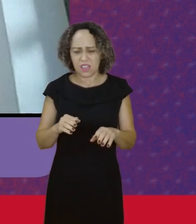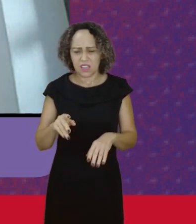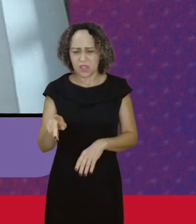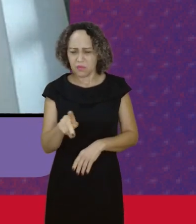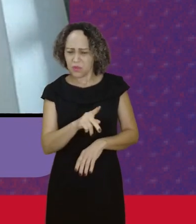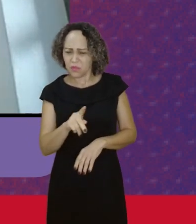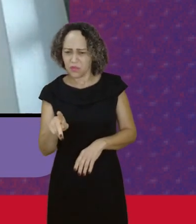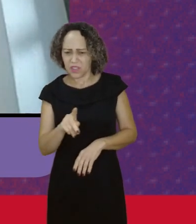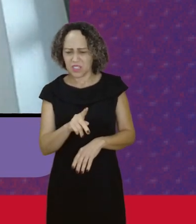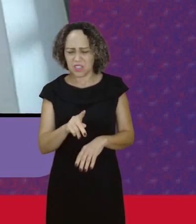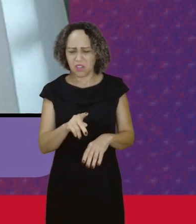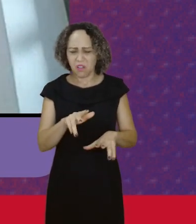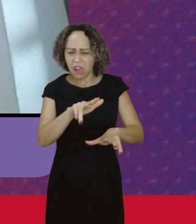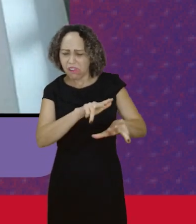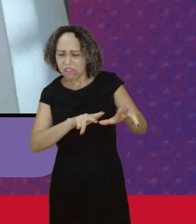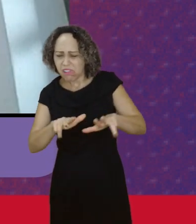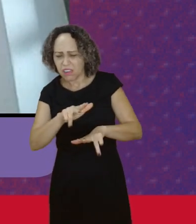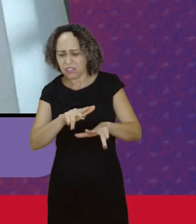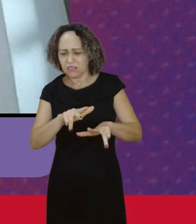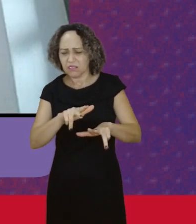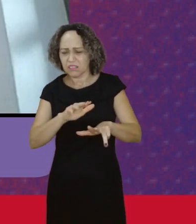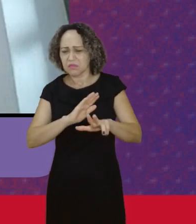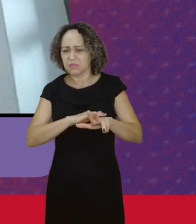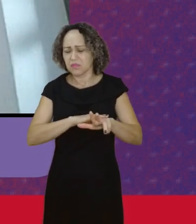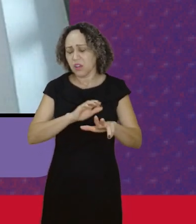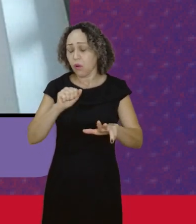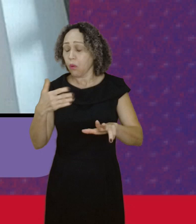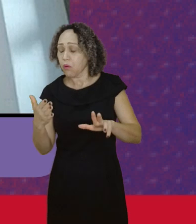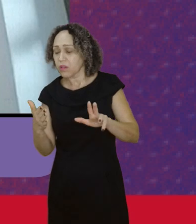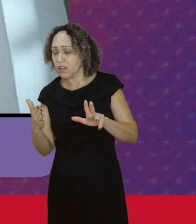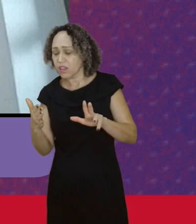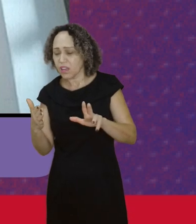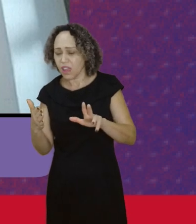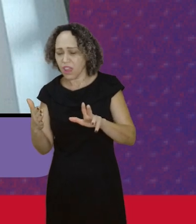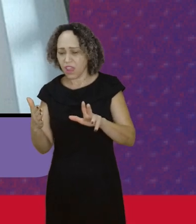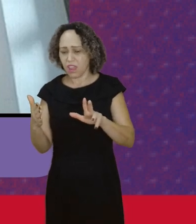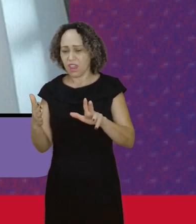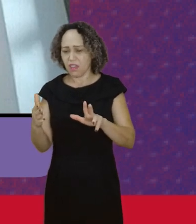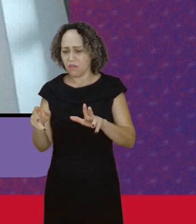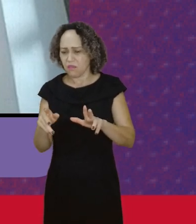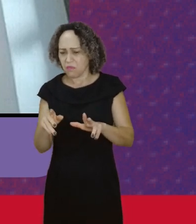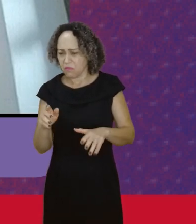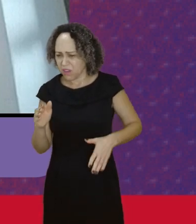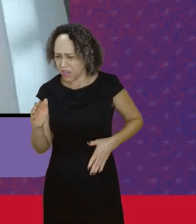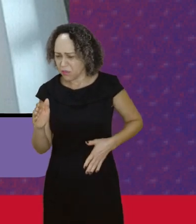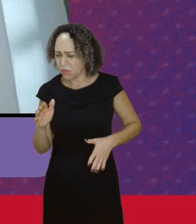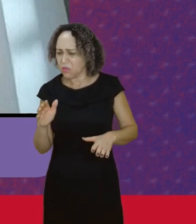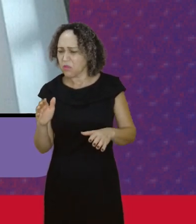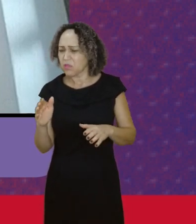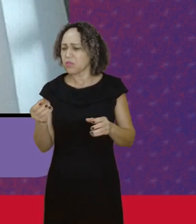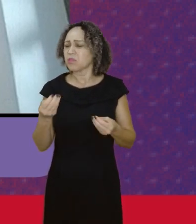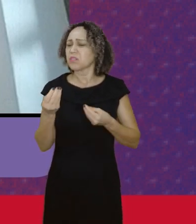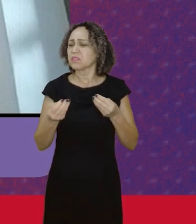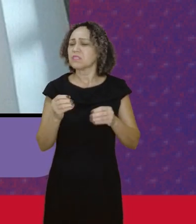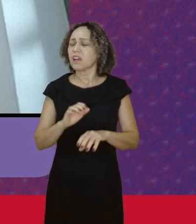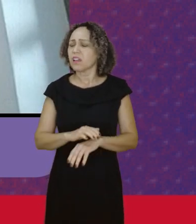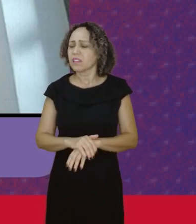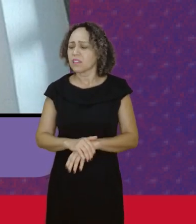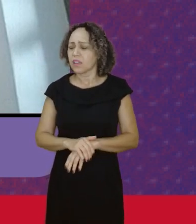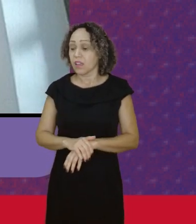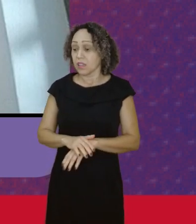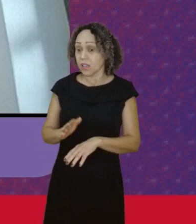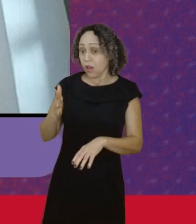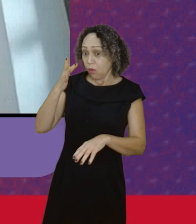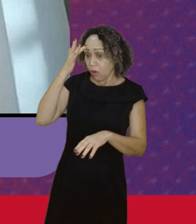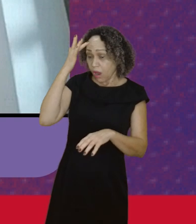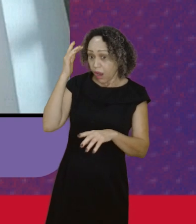ser o dono da verdade. Ele passa a ser a pessoa que é correta,